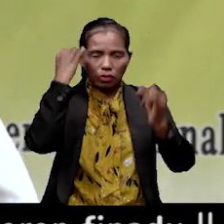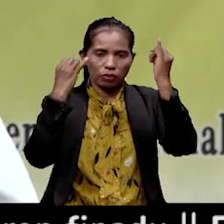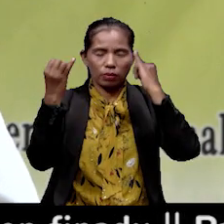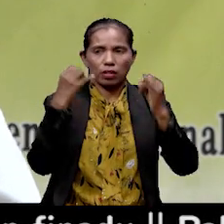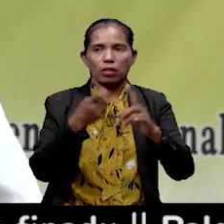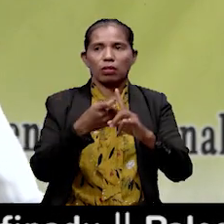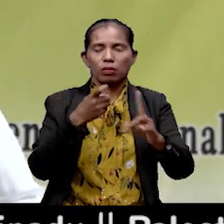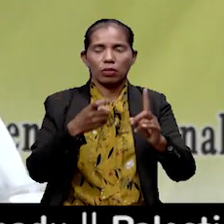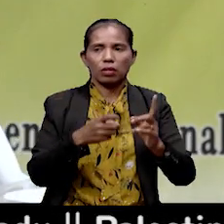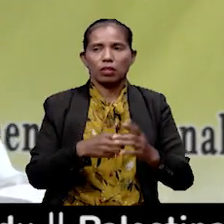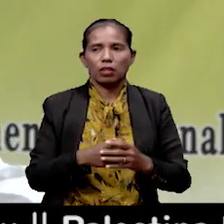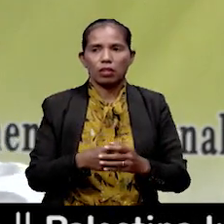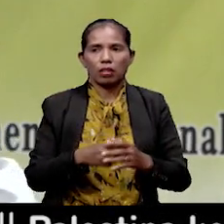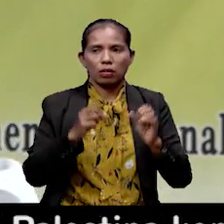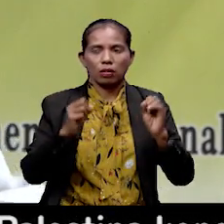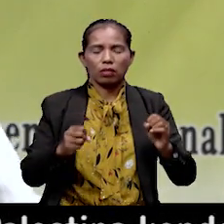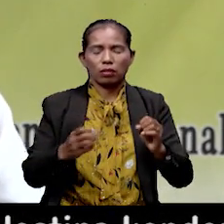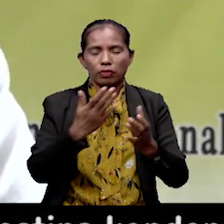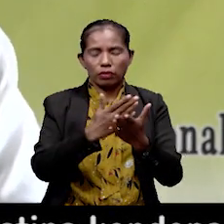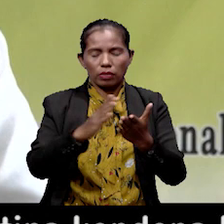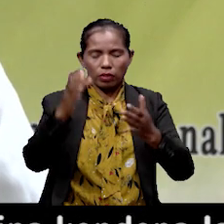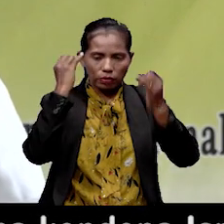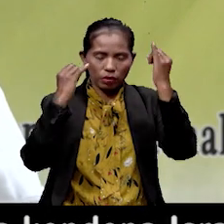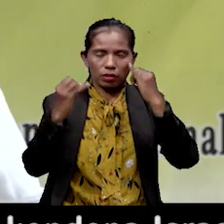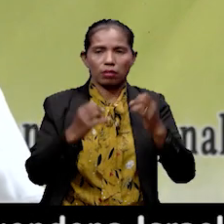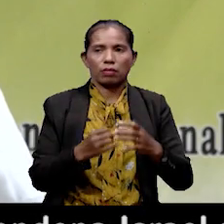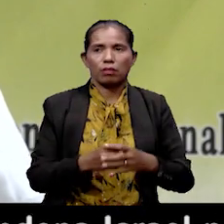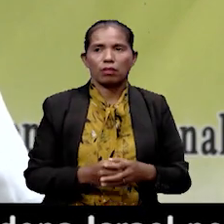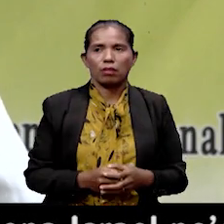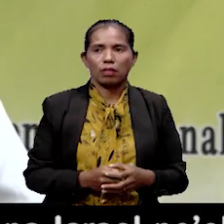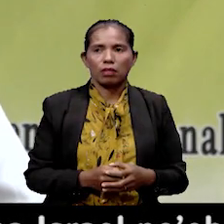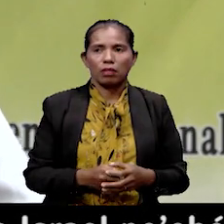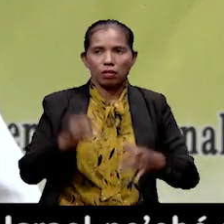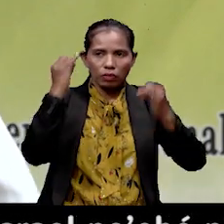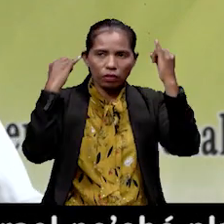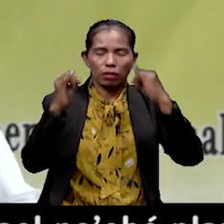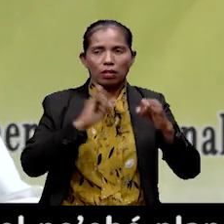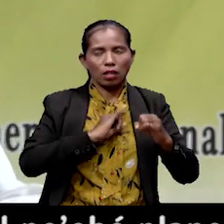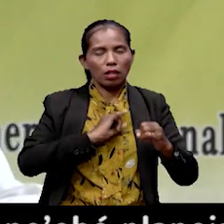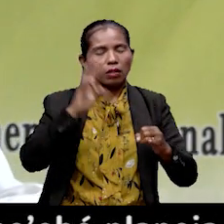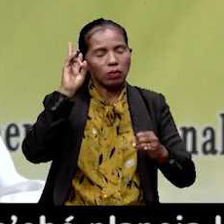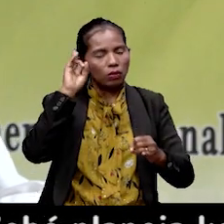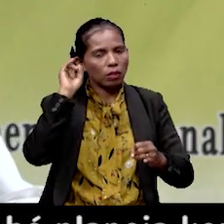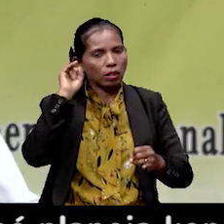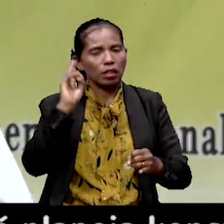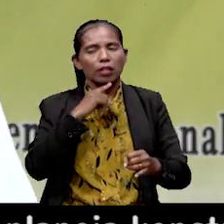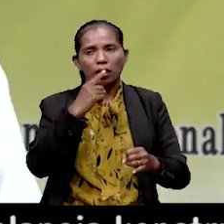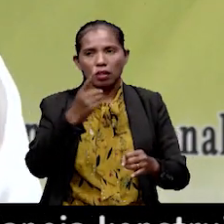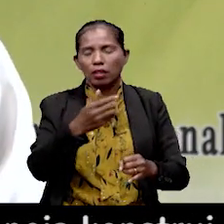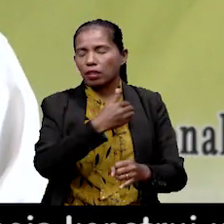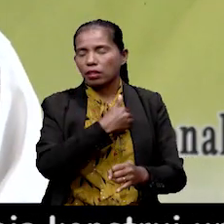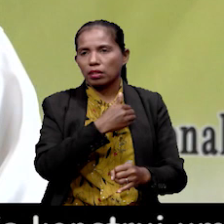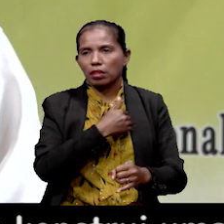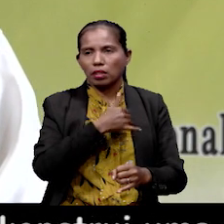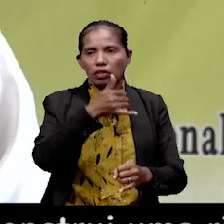de Usibiban, Consolidação, Partida União, informação não vem ao Rona, de Ancata, Sidau